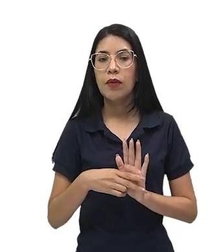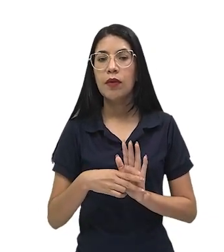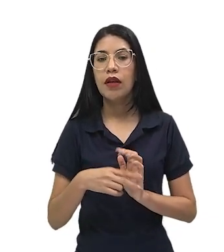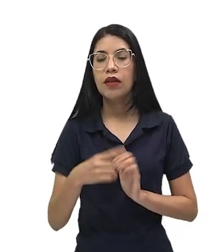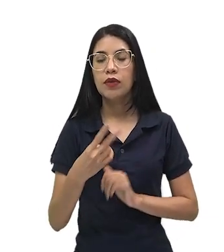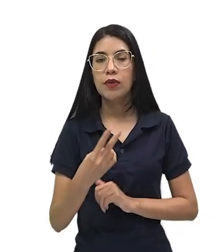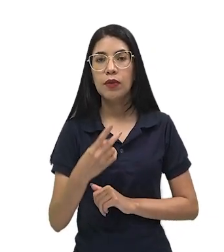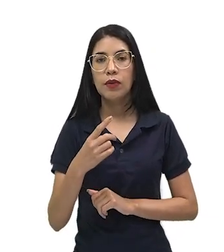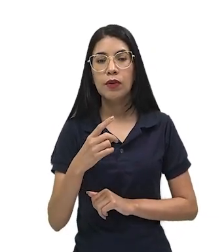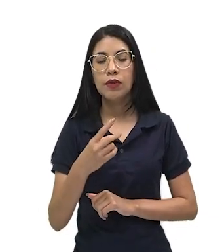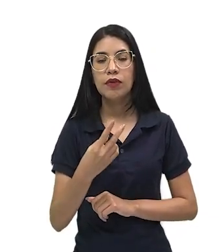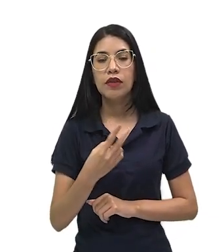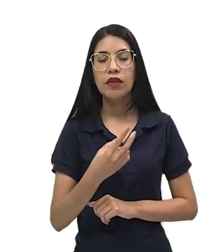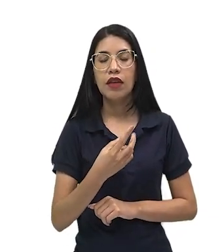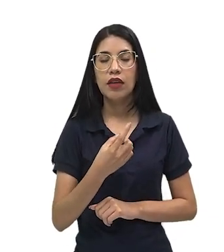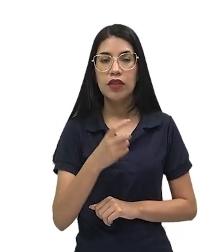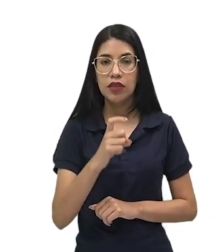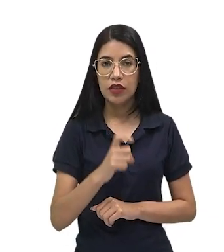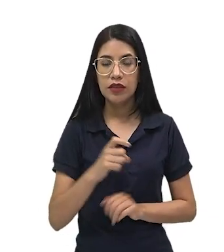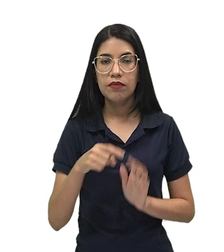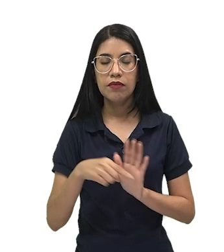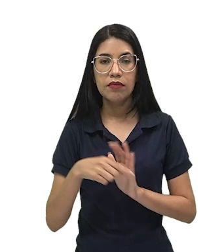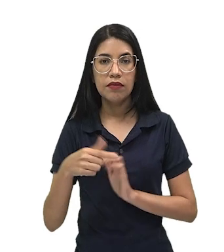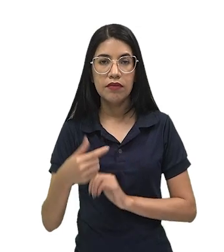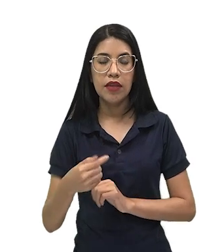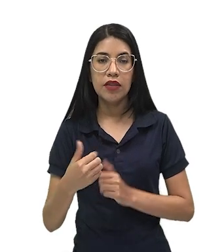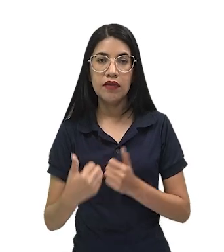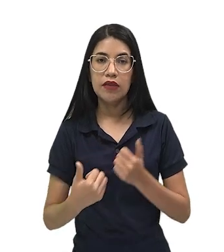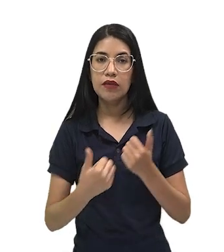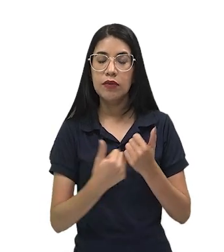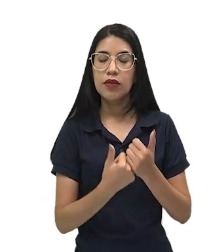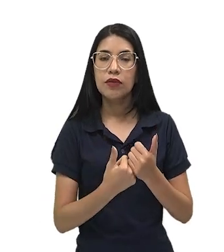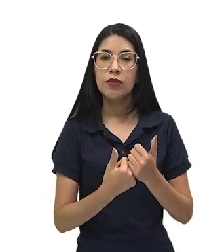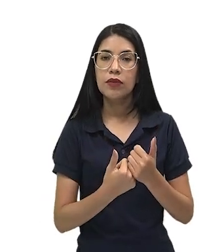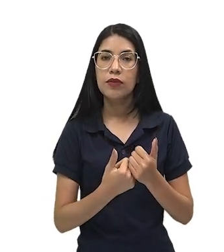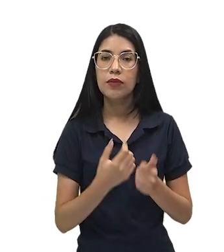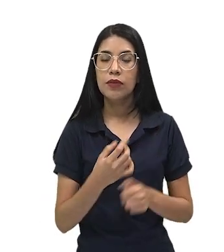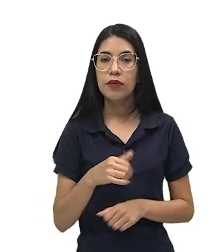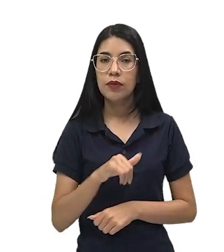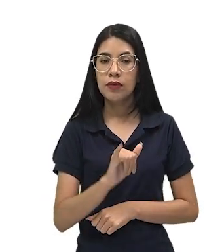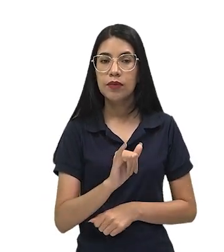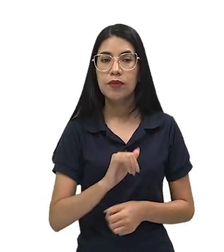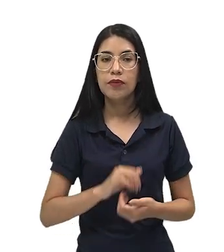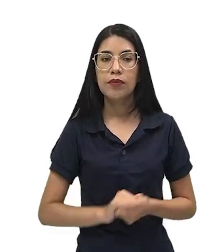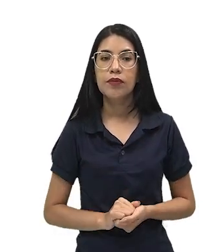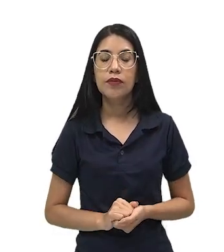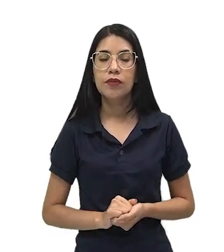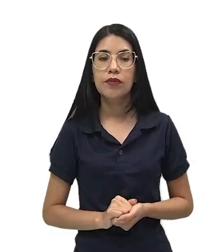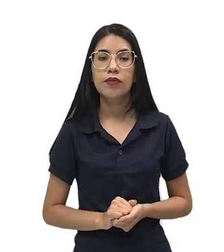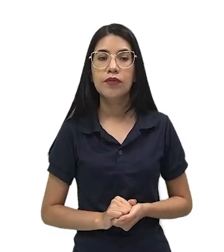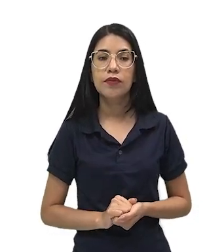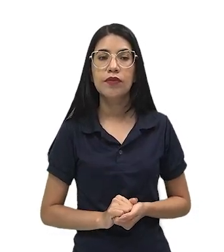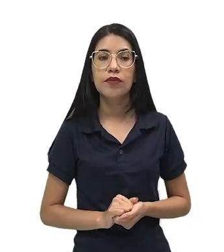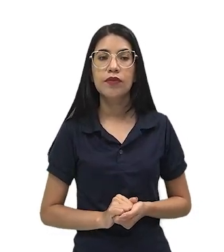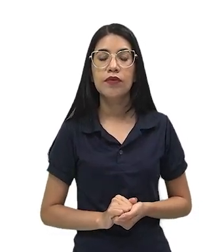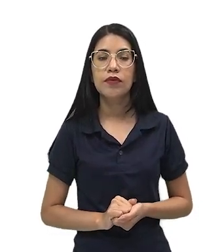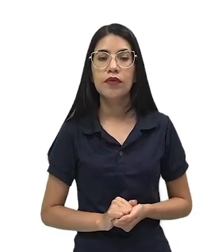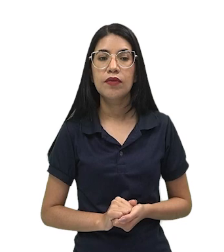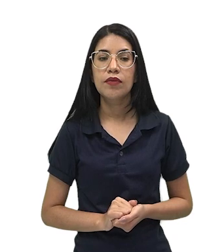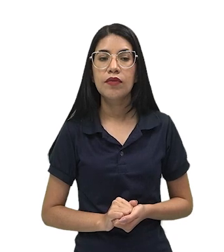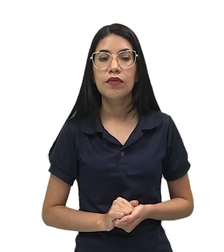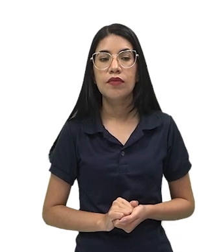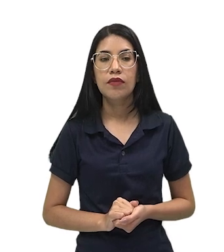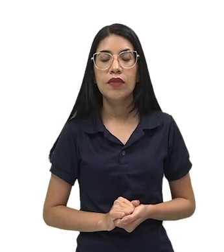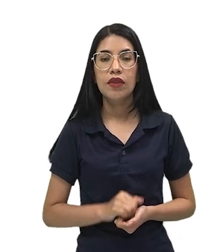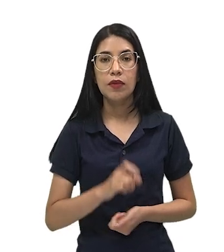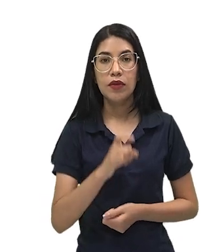isso, ó. Então, eu vou substituir aonde tem o y. Então, lá vai, na primeira, ó, utilizando o método da substituição,